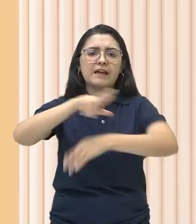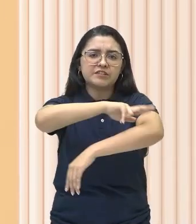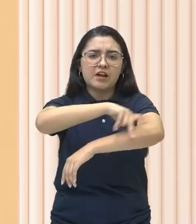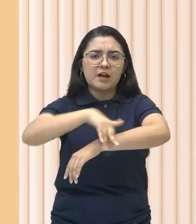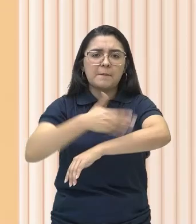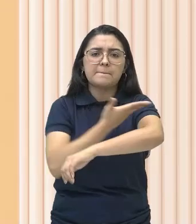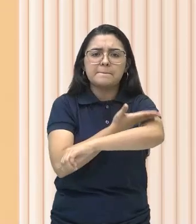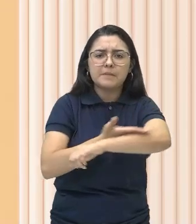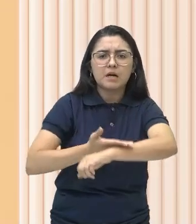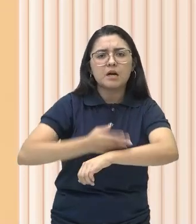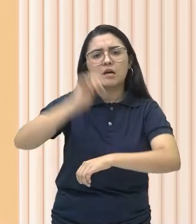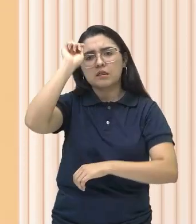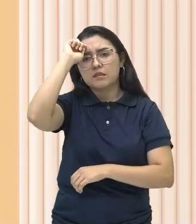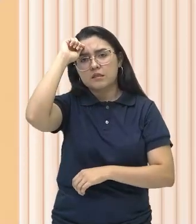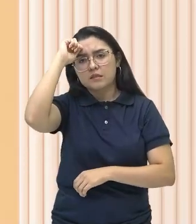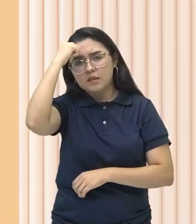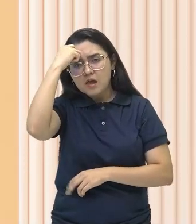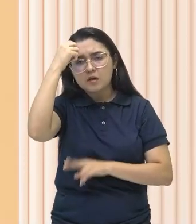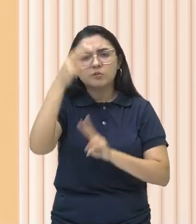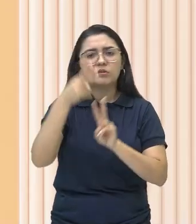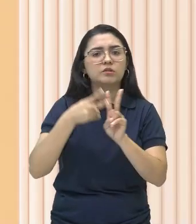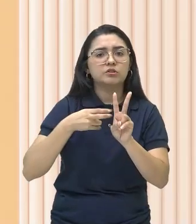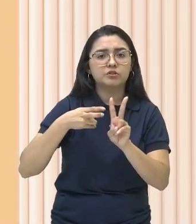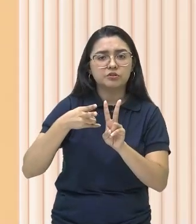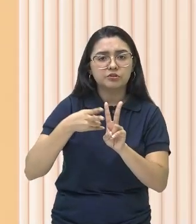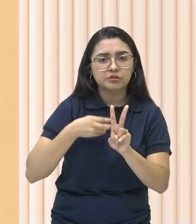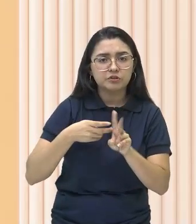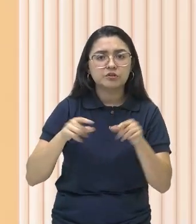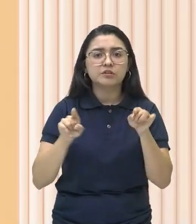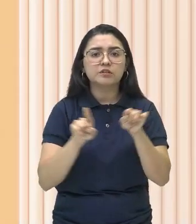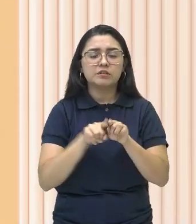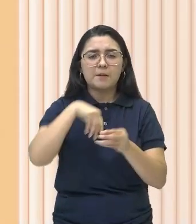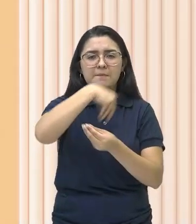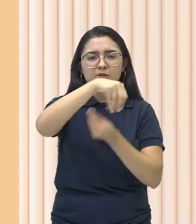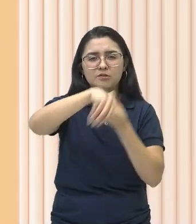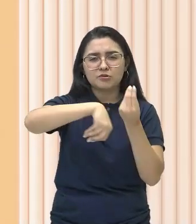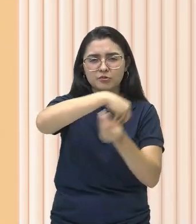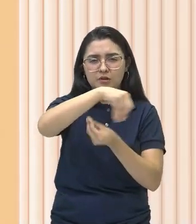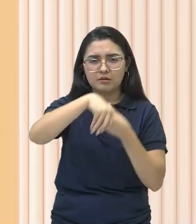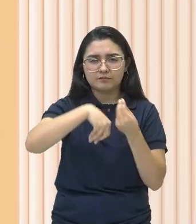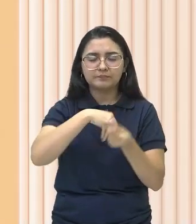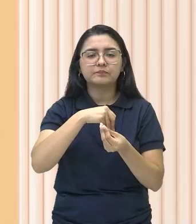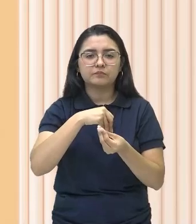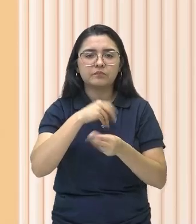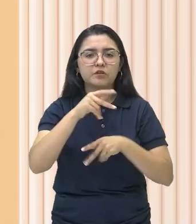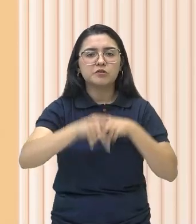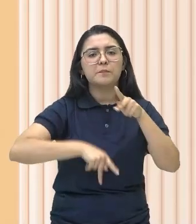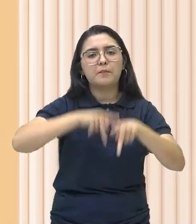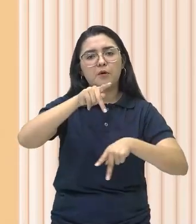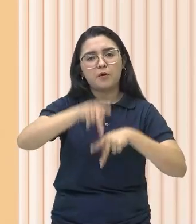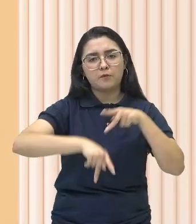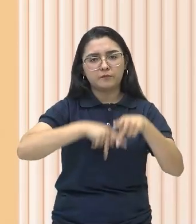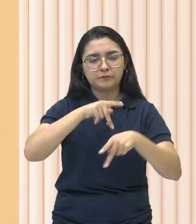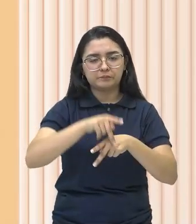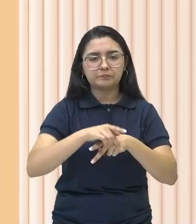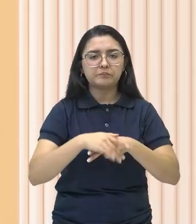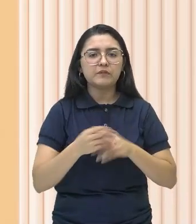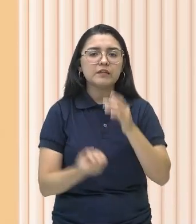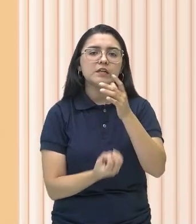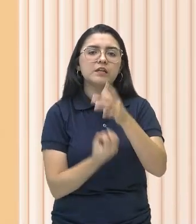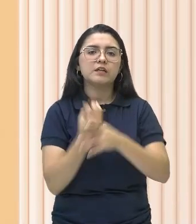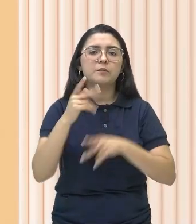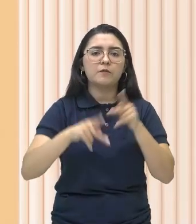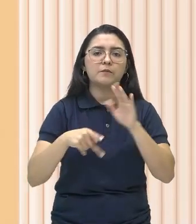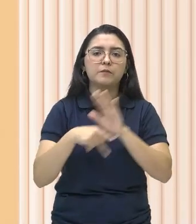brancos, nós somos negros, nós somos indígenas, nós somos os mestiços, essa mistura toda que faz a grandeza desse